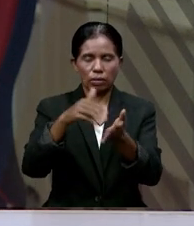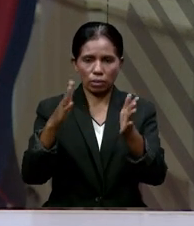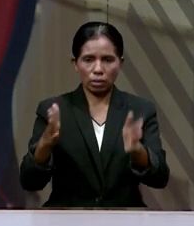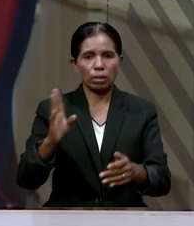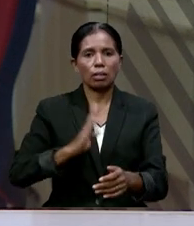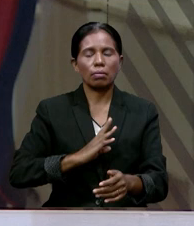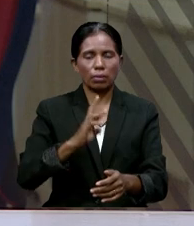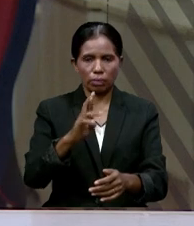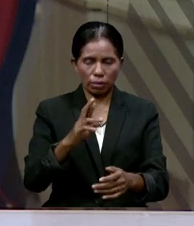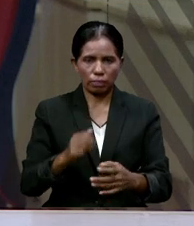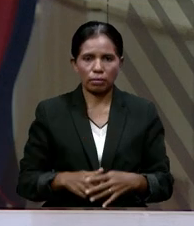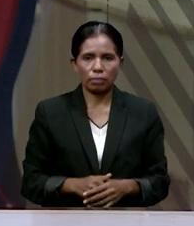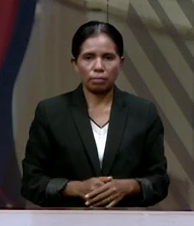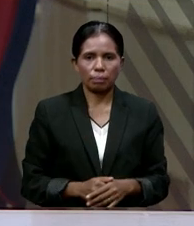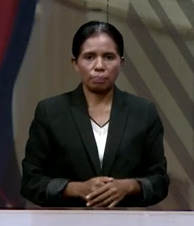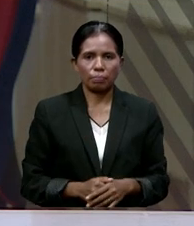Becorá.